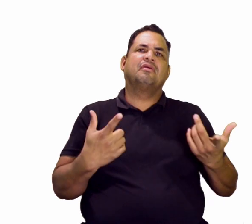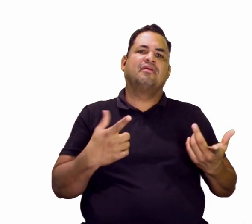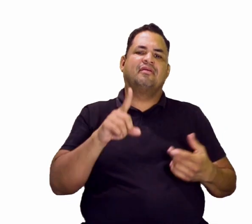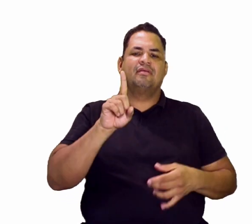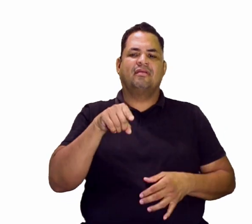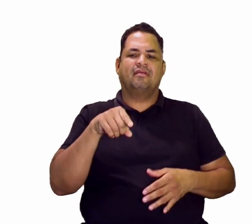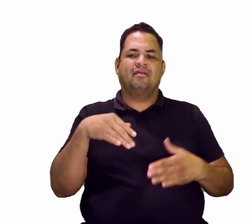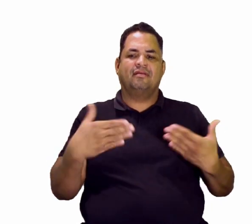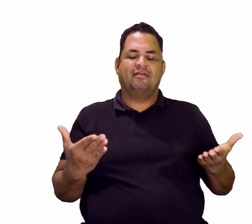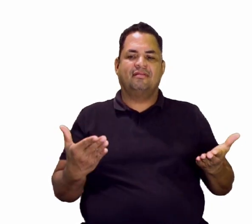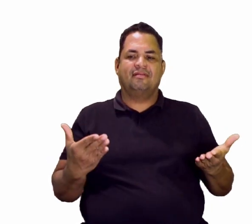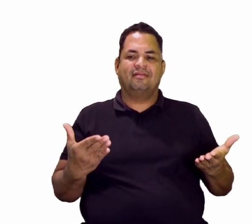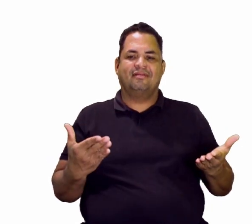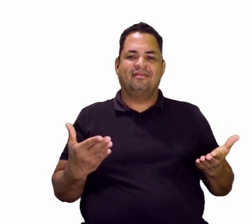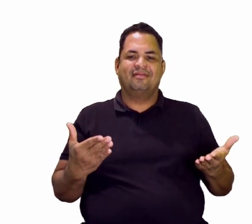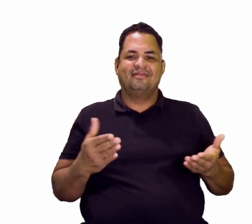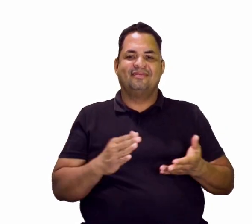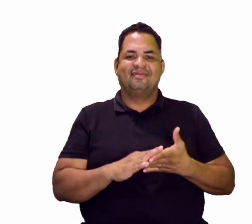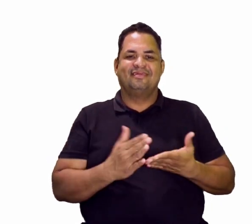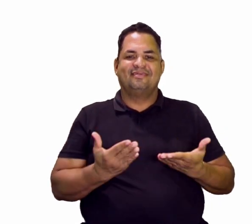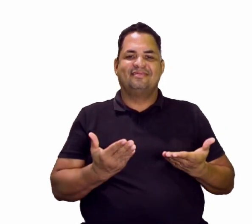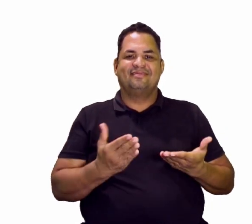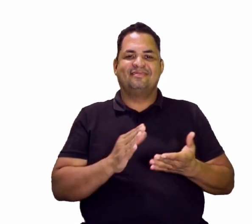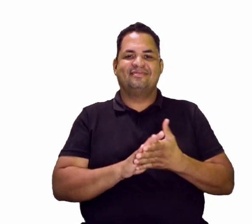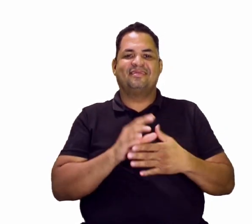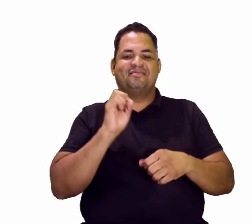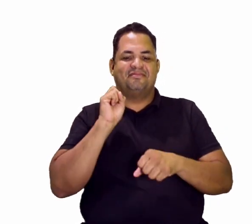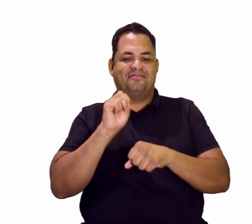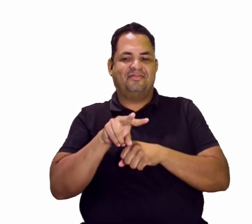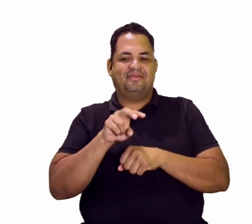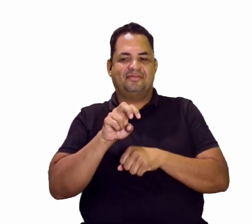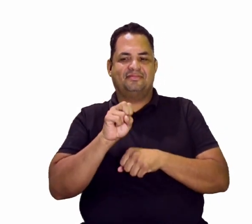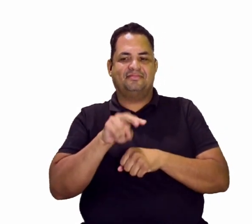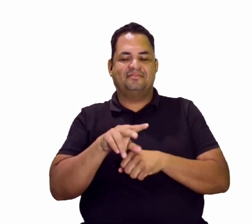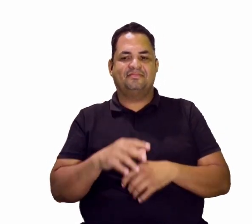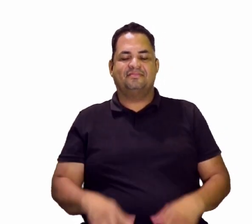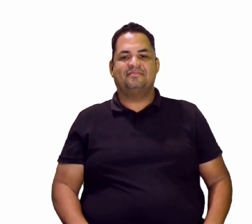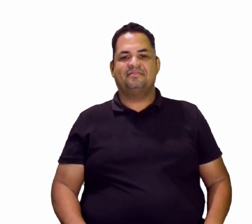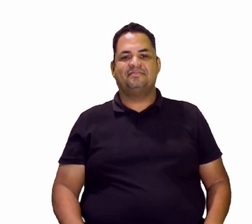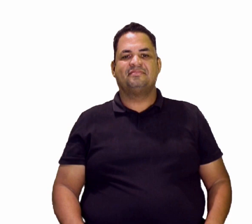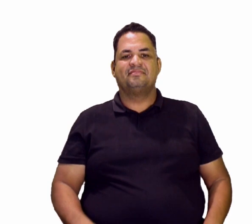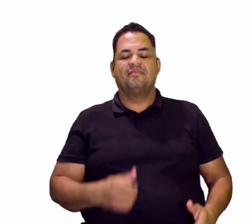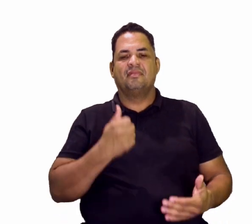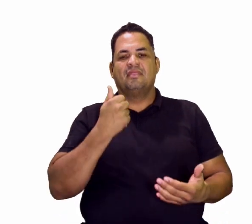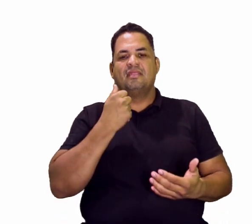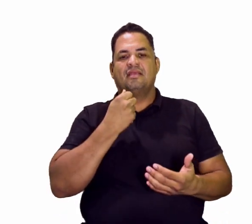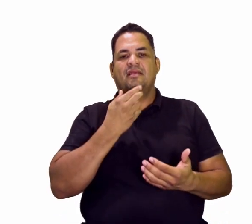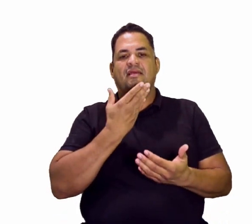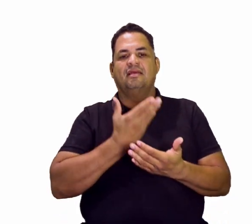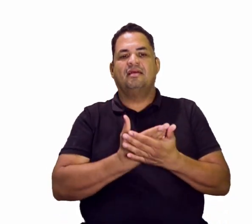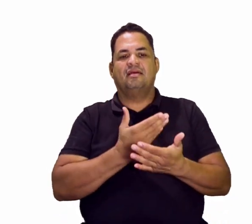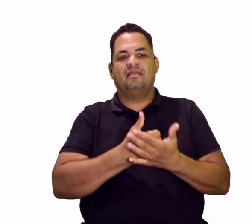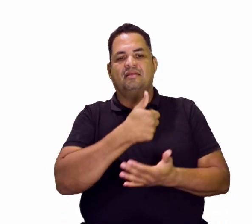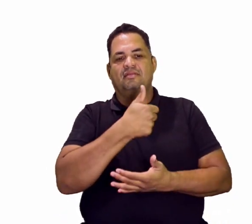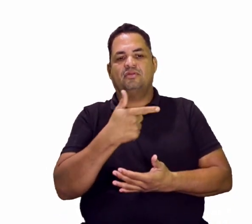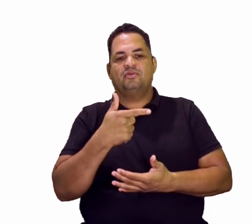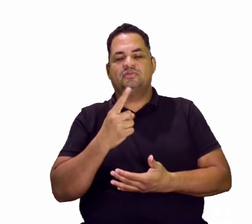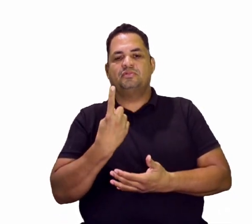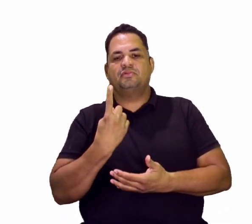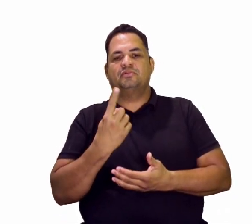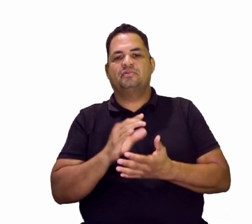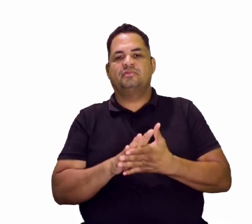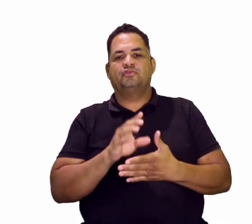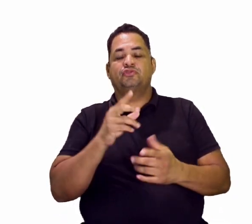para alguns, né? Chegamos neles, os vírus, tá bom? Aula 12.1, tipos de vírus nós vamos